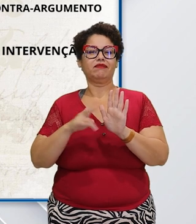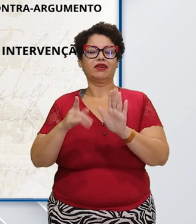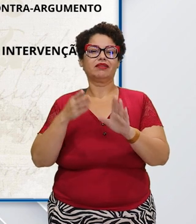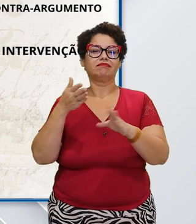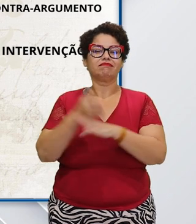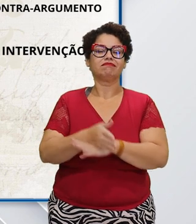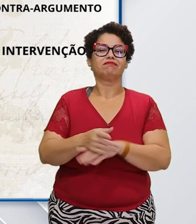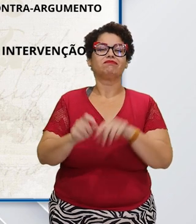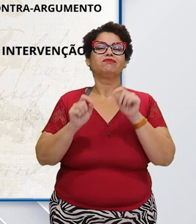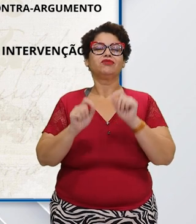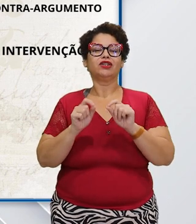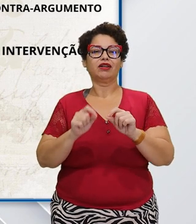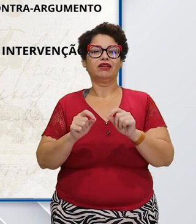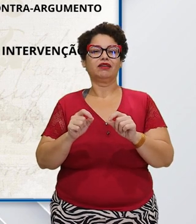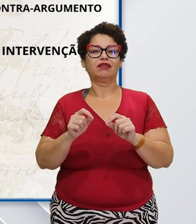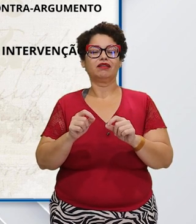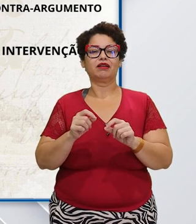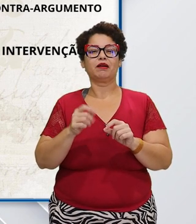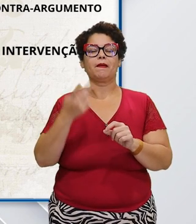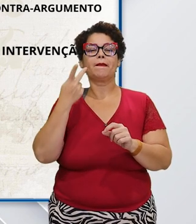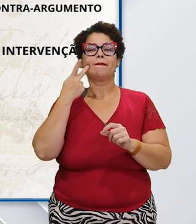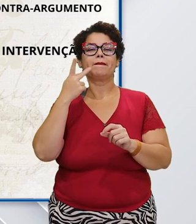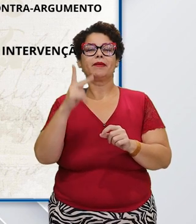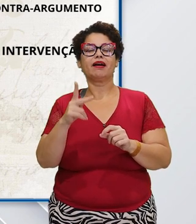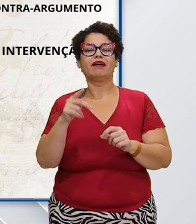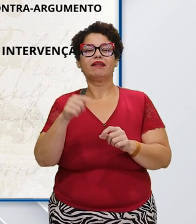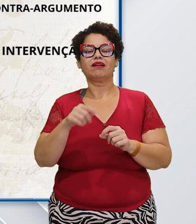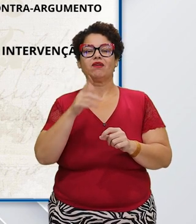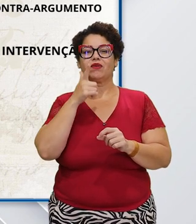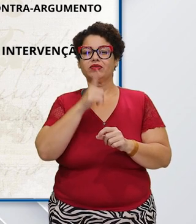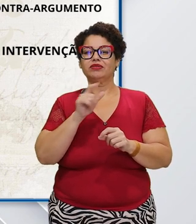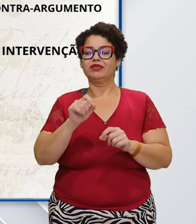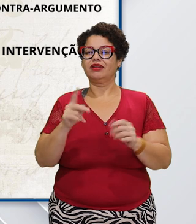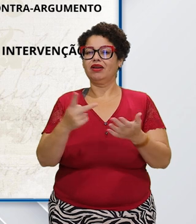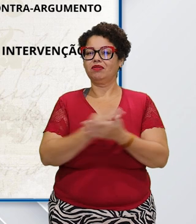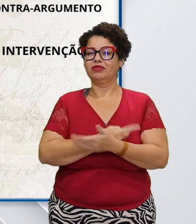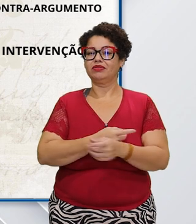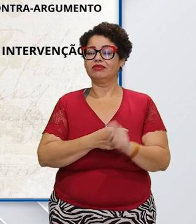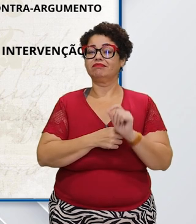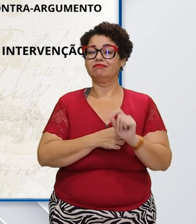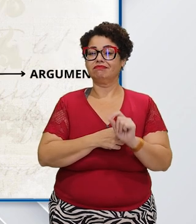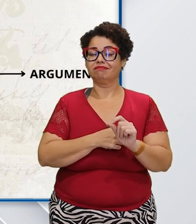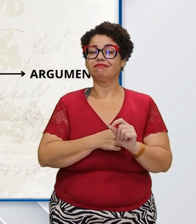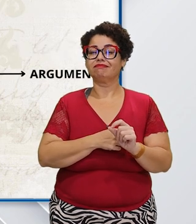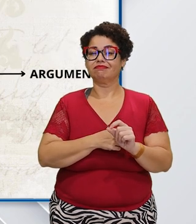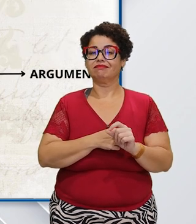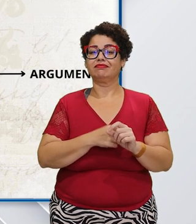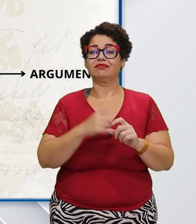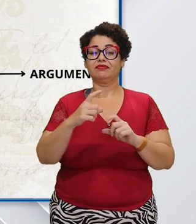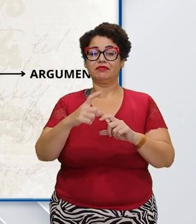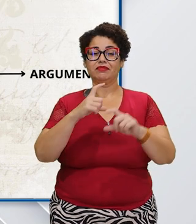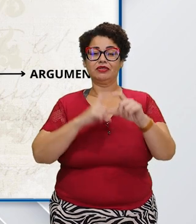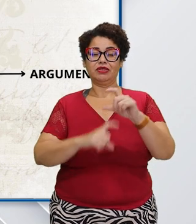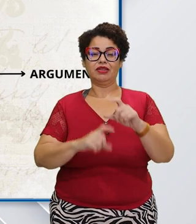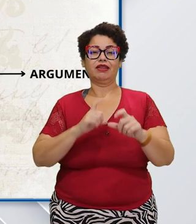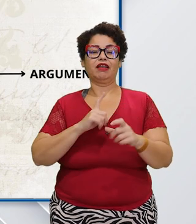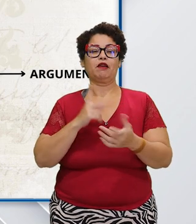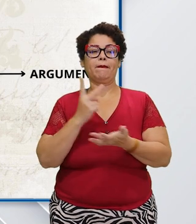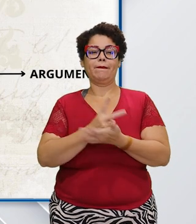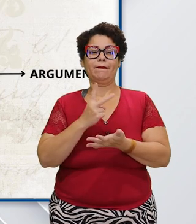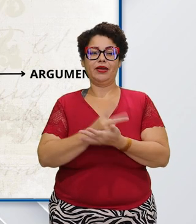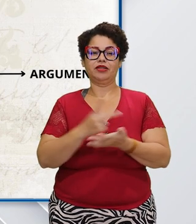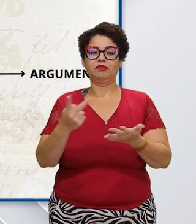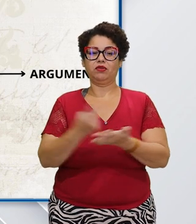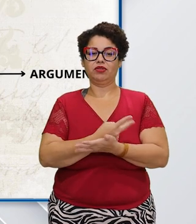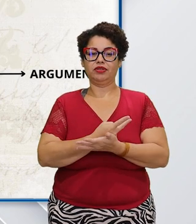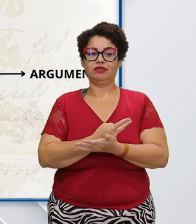proposta de intervenção para essa situação no parágrafo seguinte temos